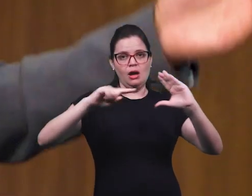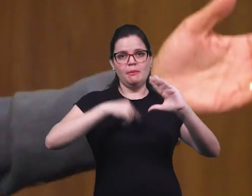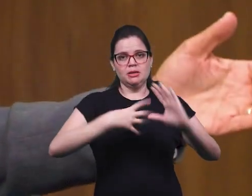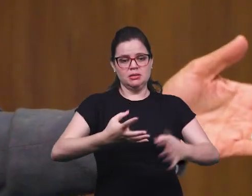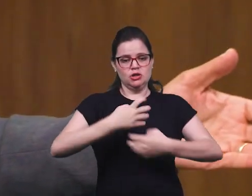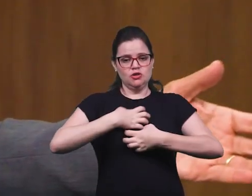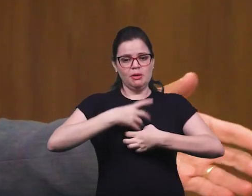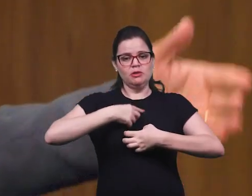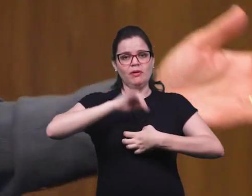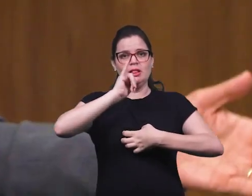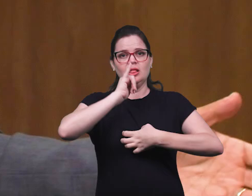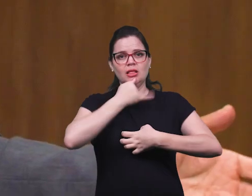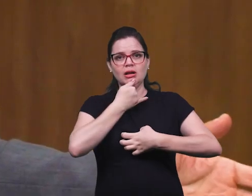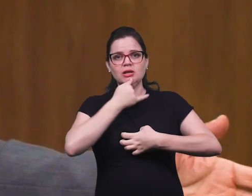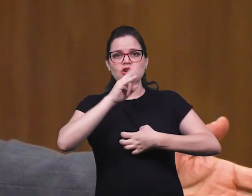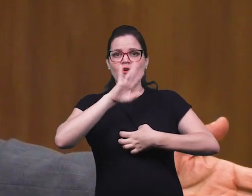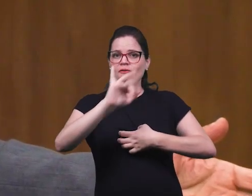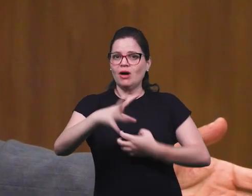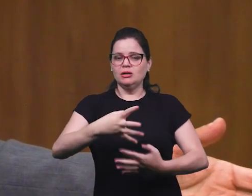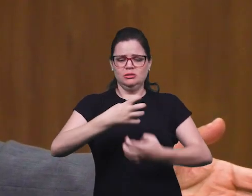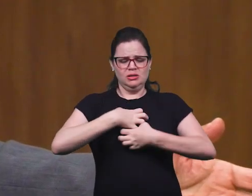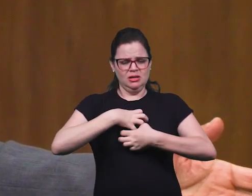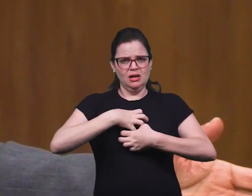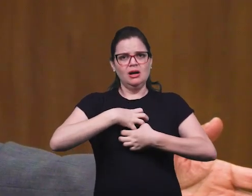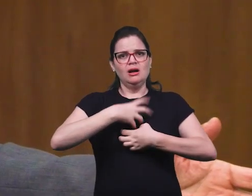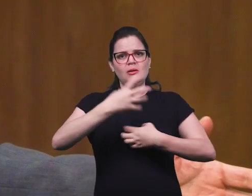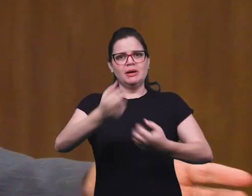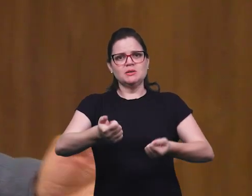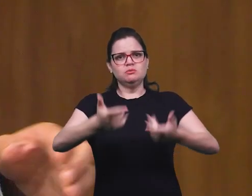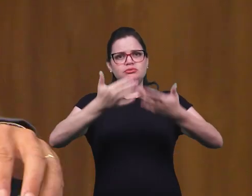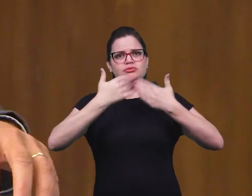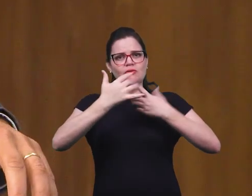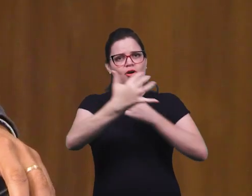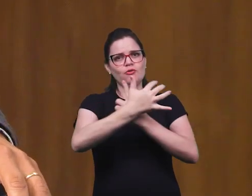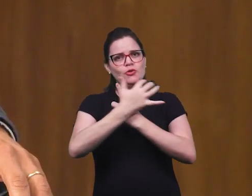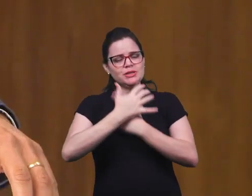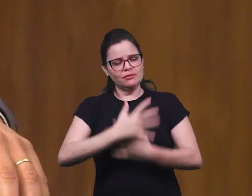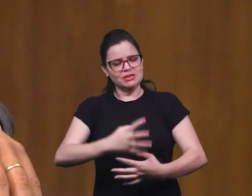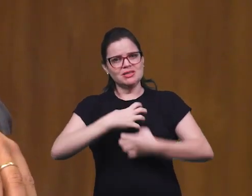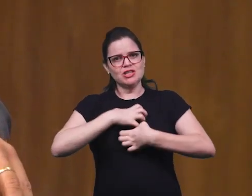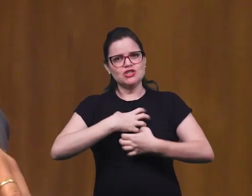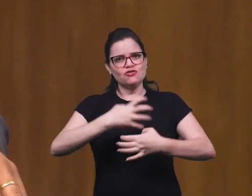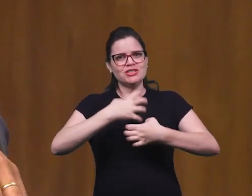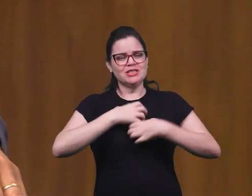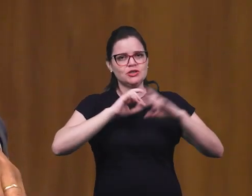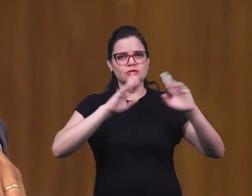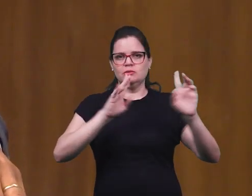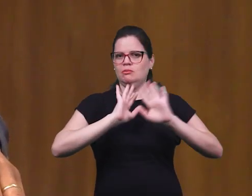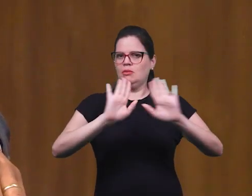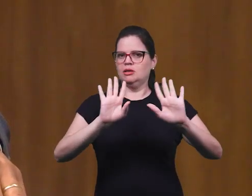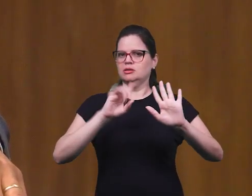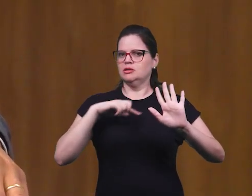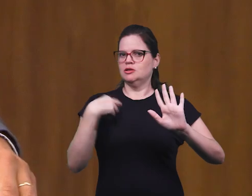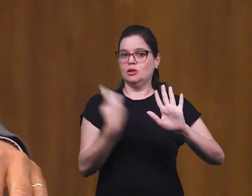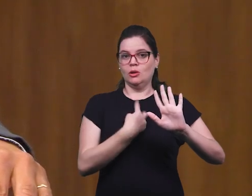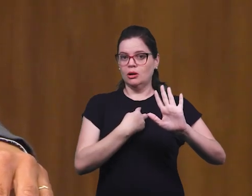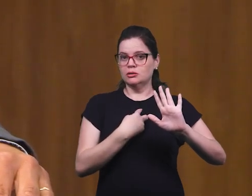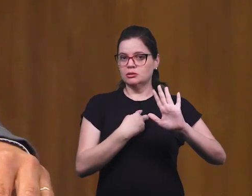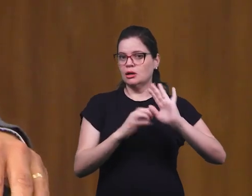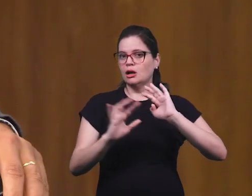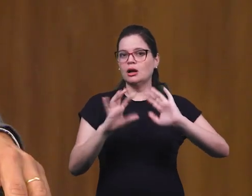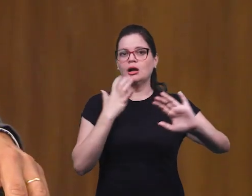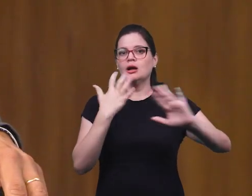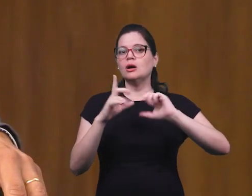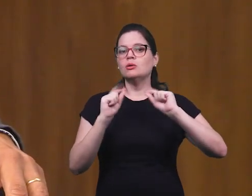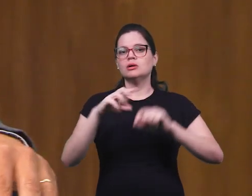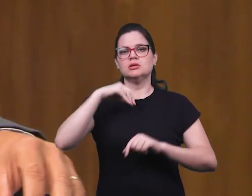os problemas desta vida, mas nós não cantamos isso, né? Nós cantamos a nossa experiência de salvação. Então, quanto